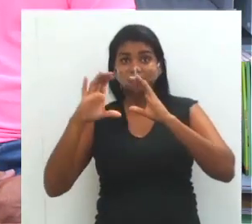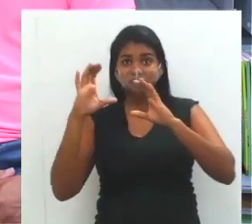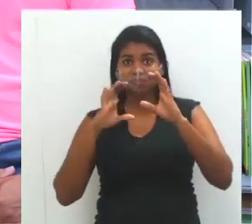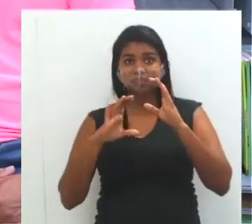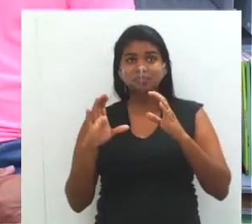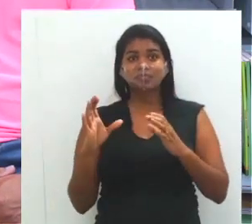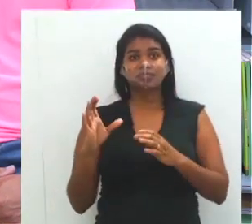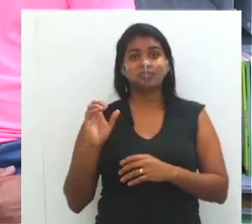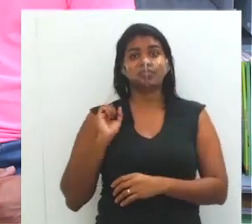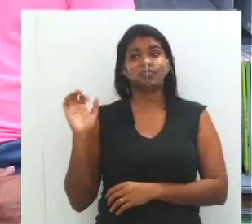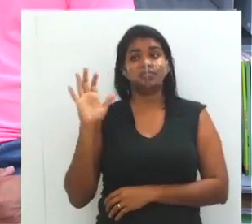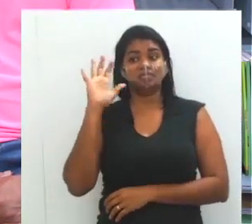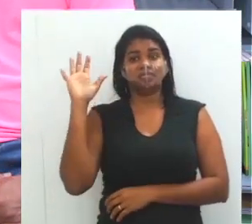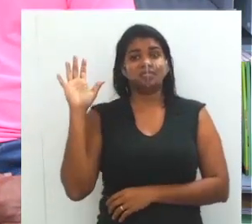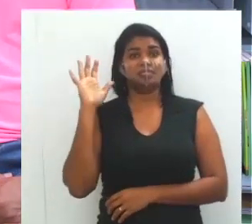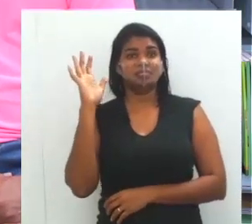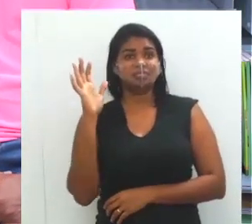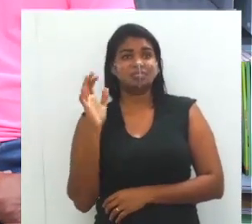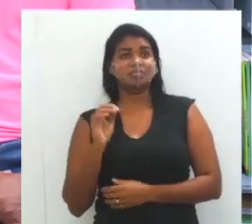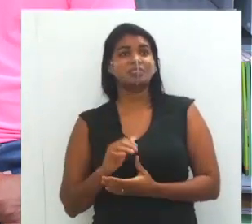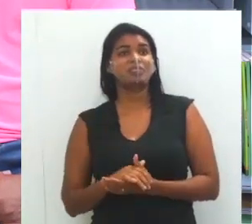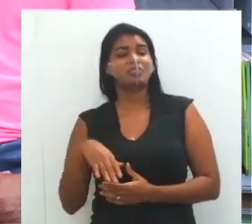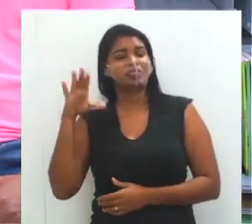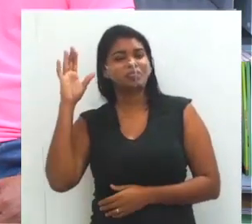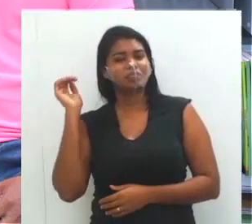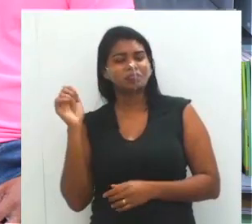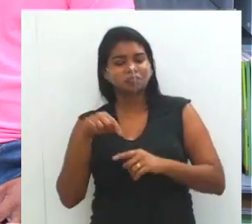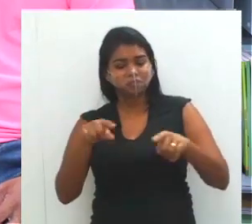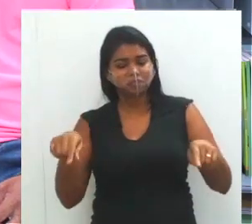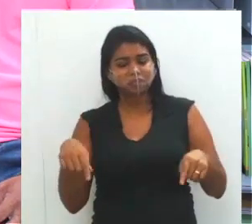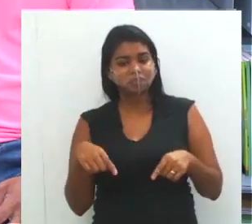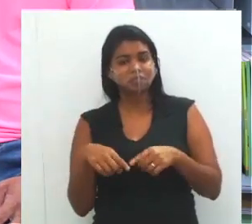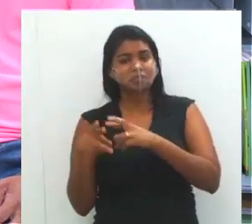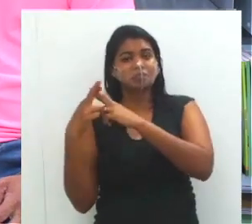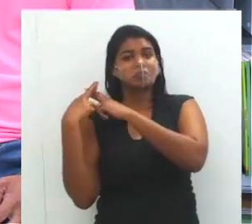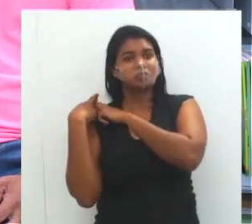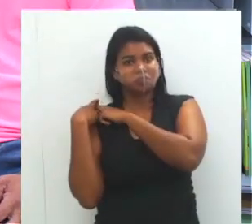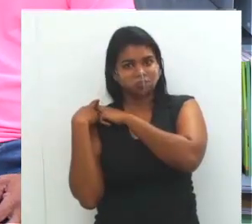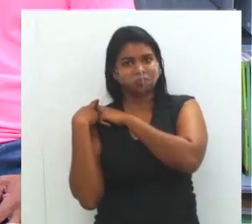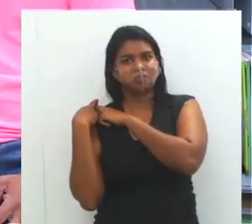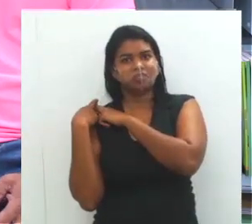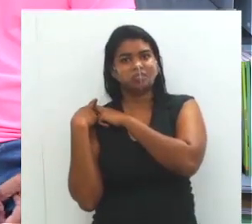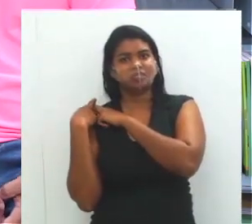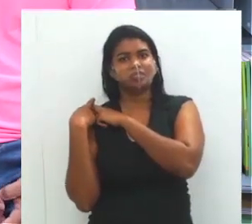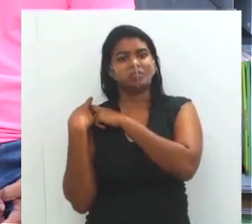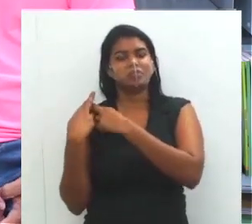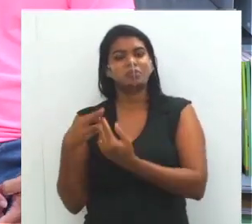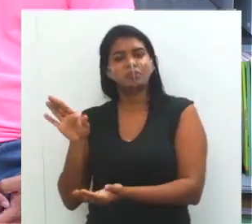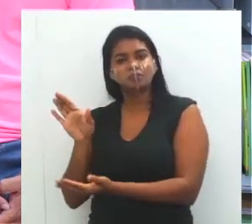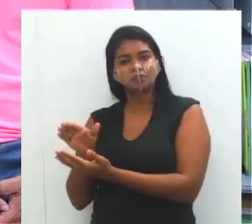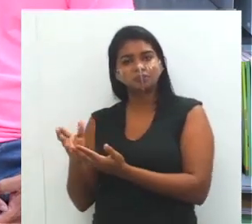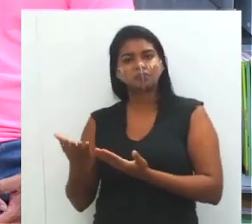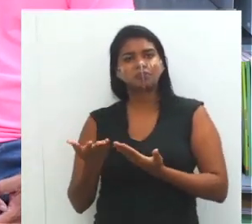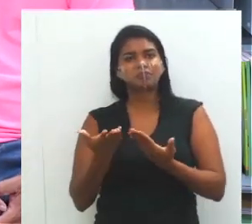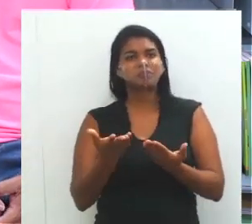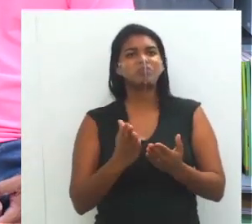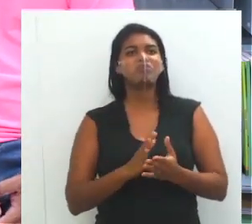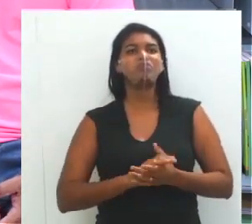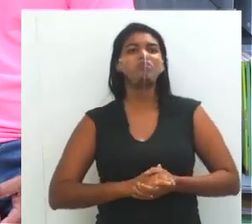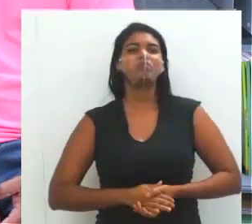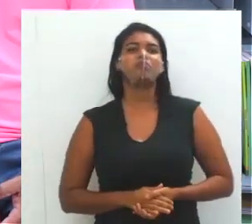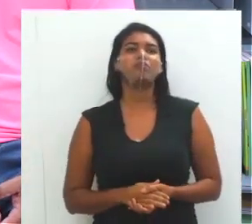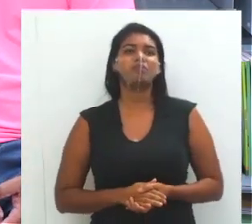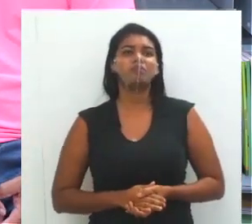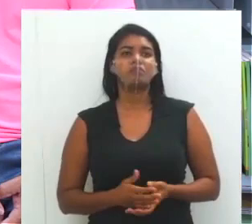a burguesia da época, a elite, queria ouvir nos salões e começa a assumir esse caráter de nordestinidade, tanto